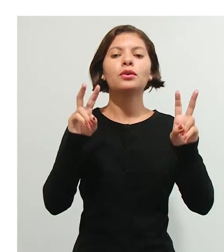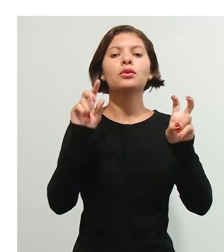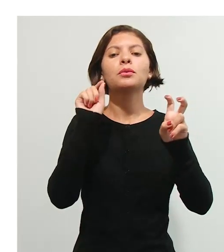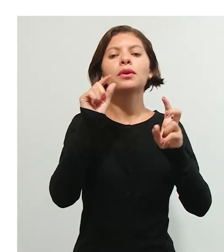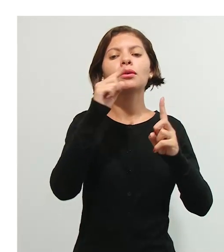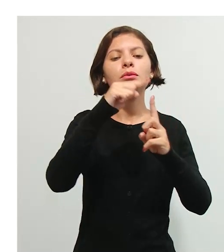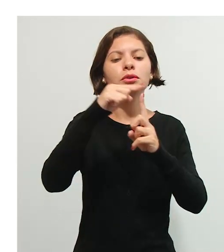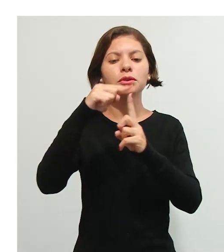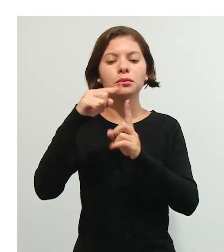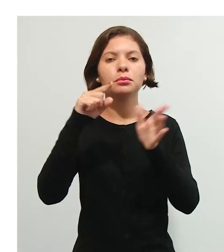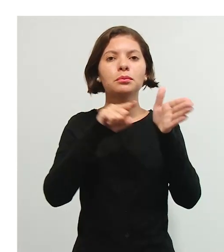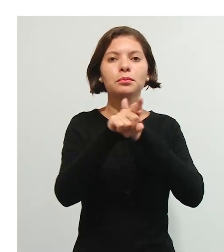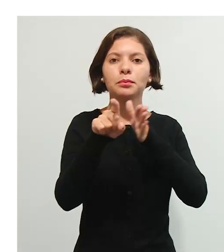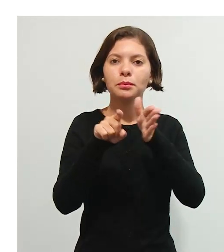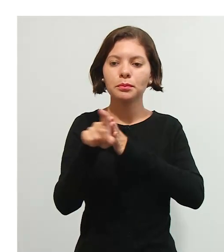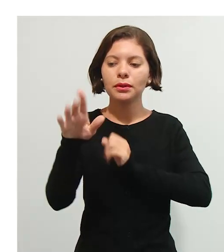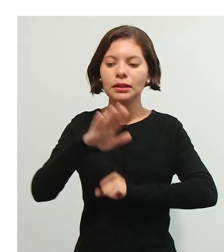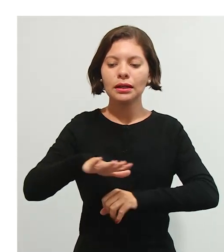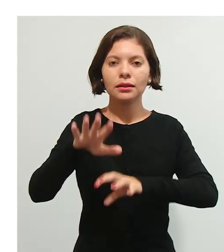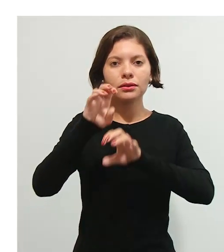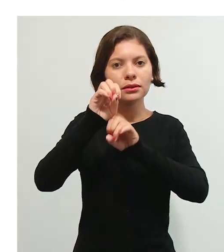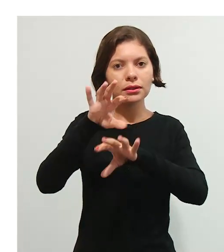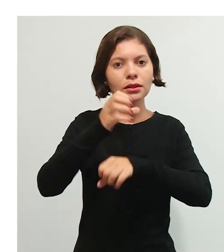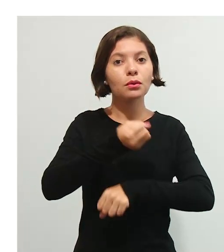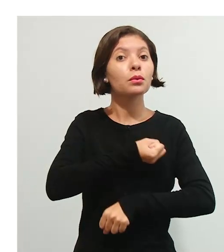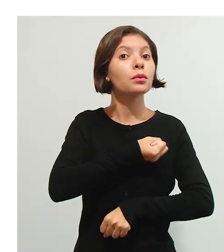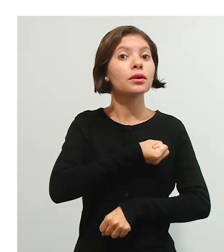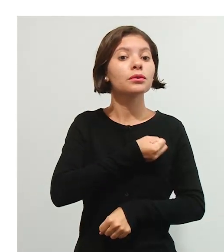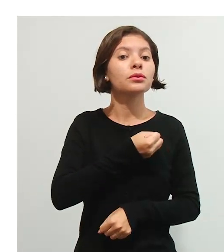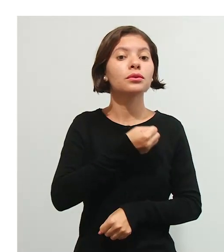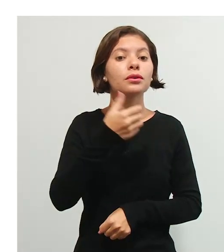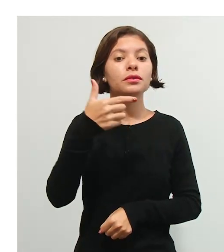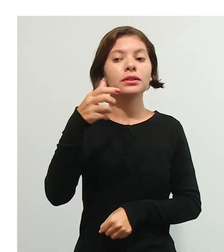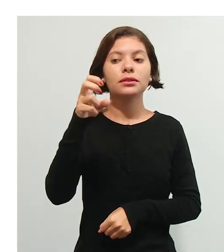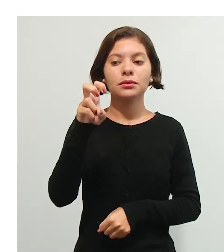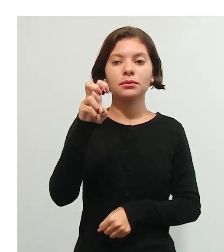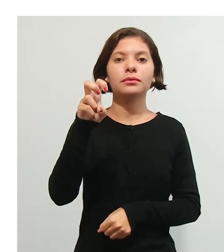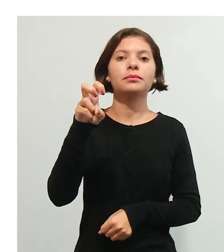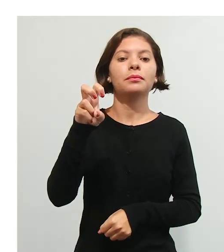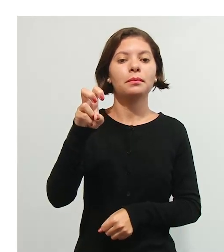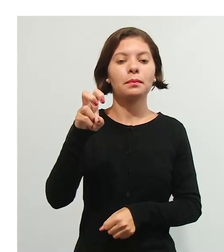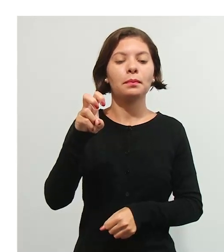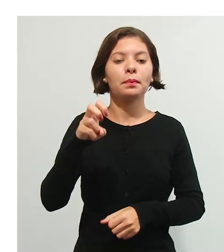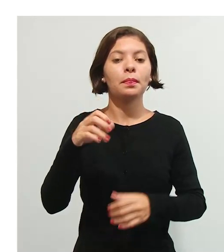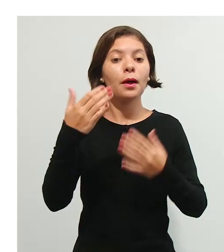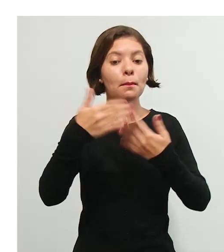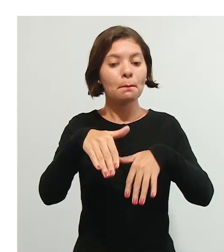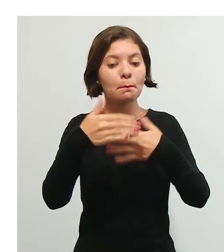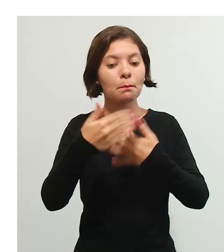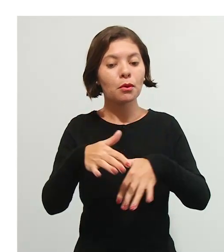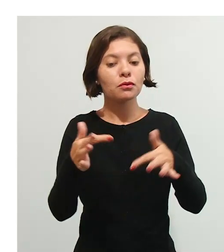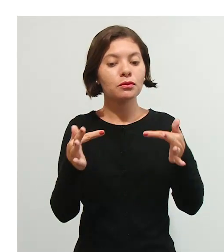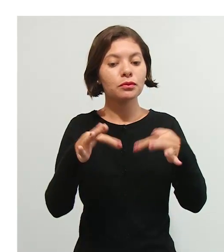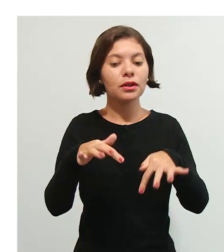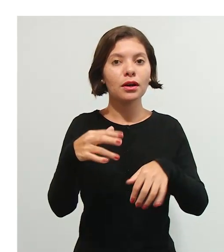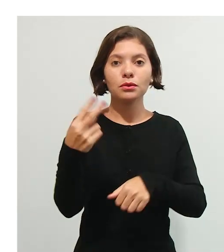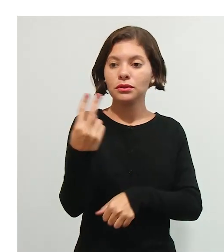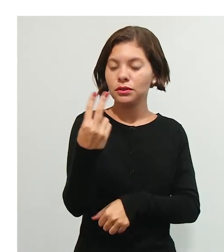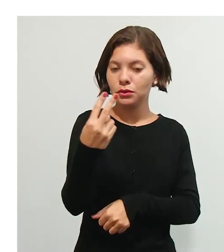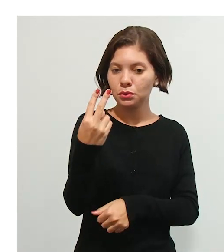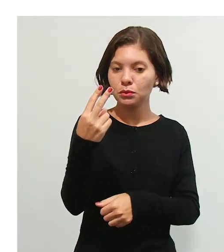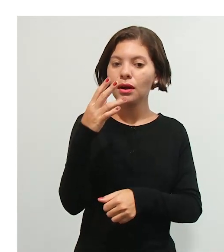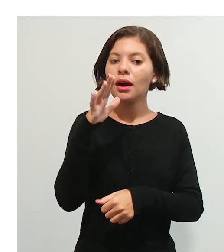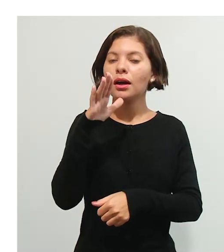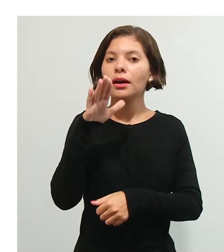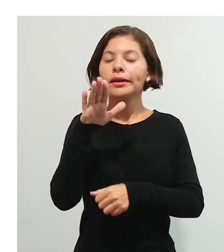sobre os tipos de pesquisa em educação e valerá 25 pontos a avaliação final segunda chamada e